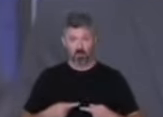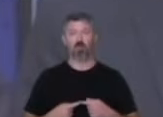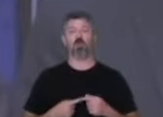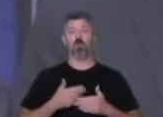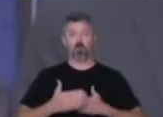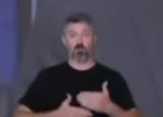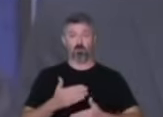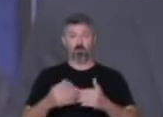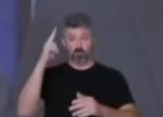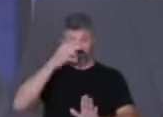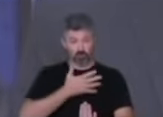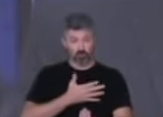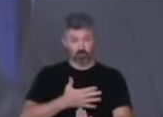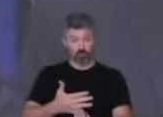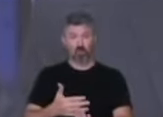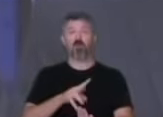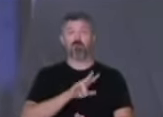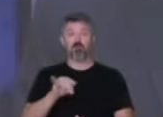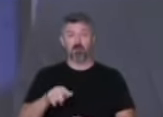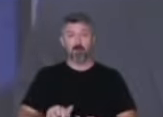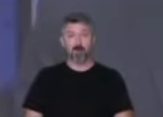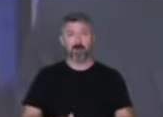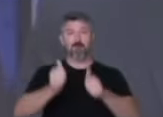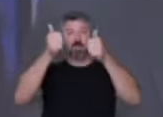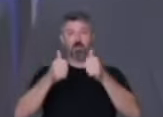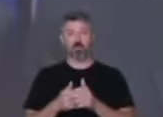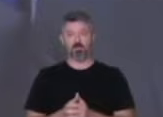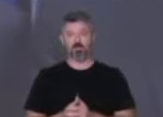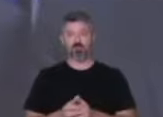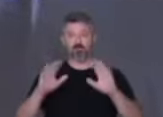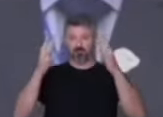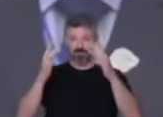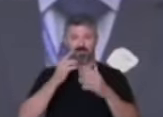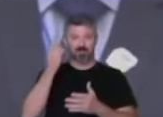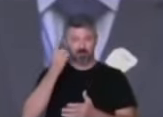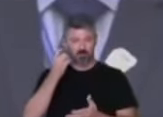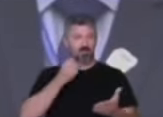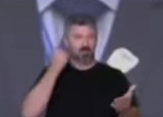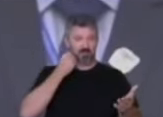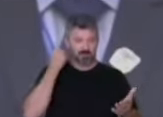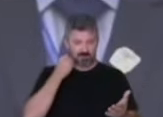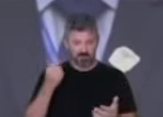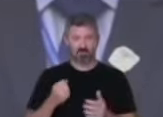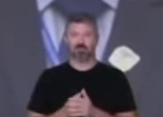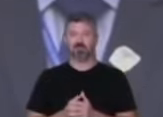processo histórico há de torná-la ainda melhor. Parabéns, deputados e senadores,